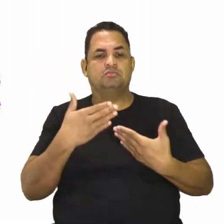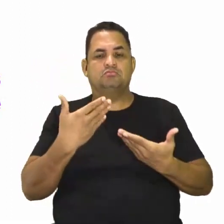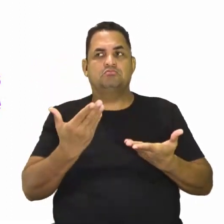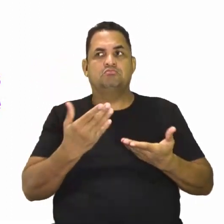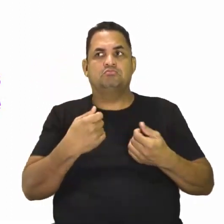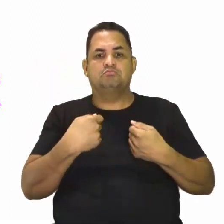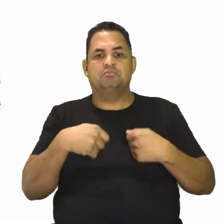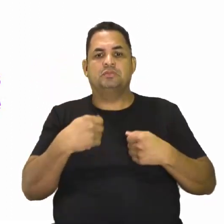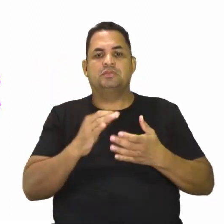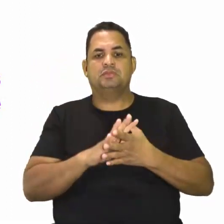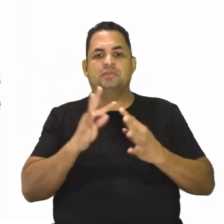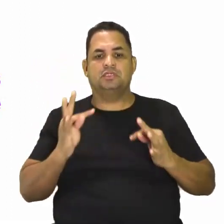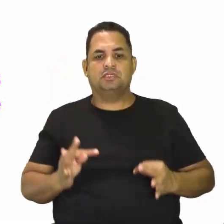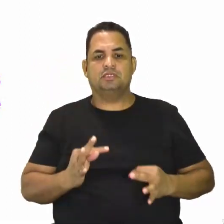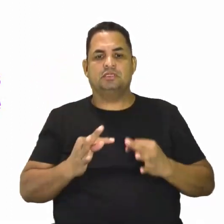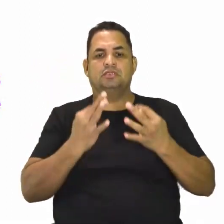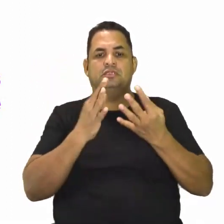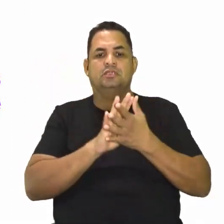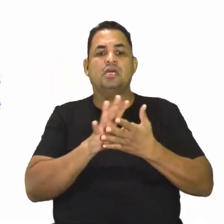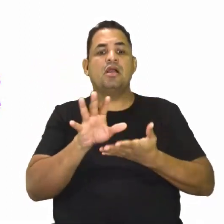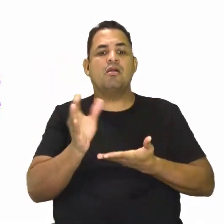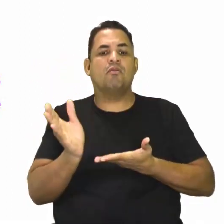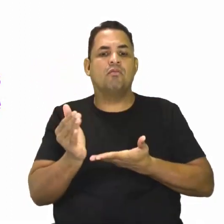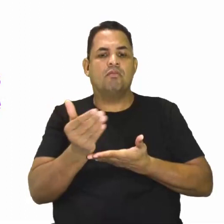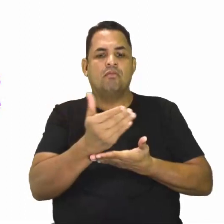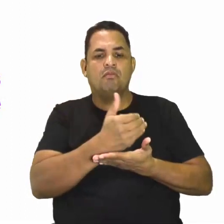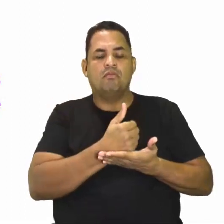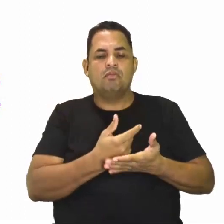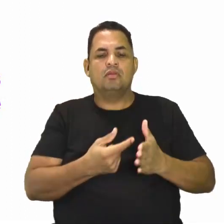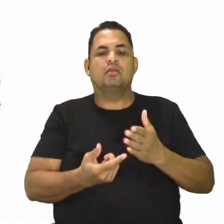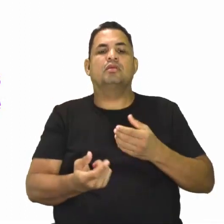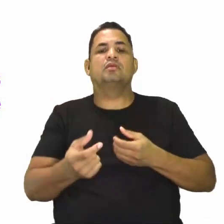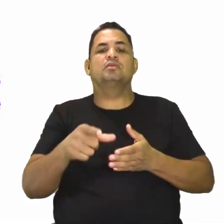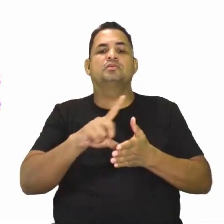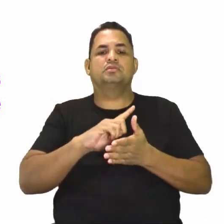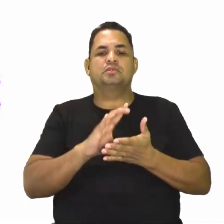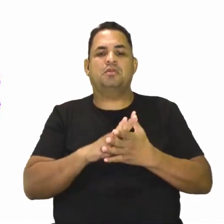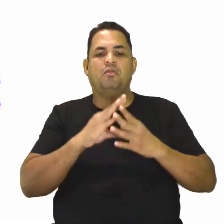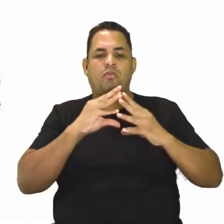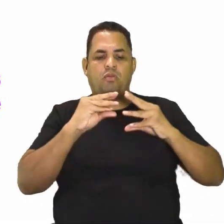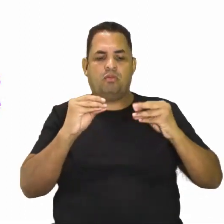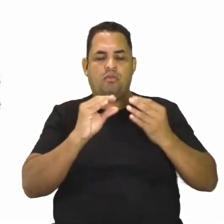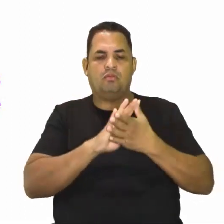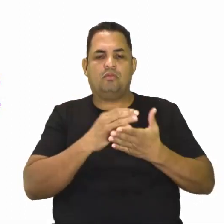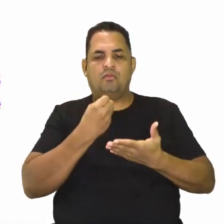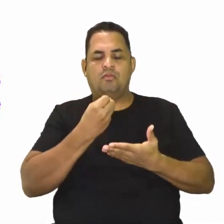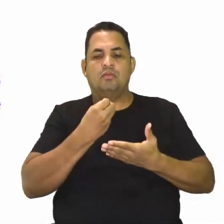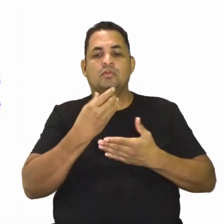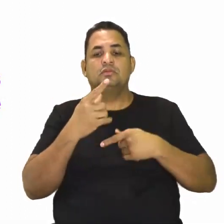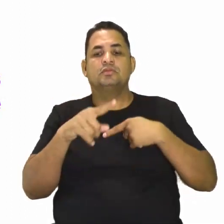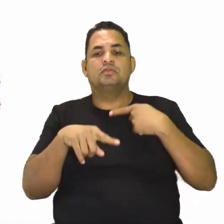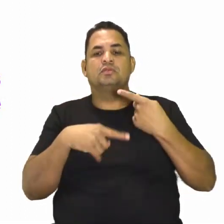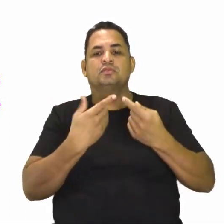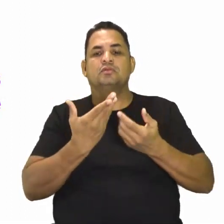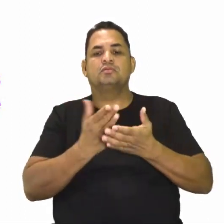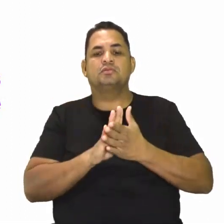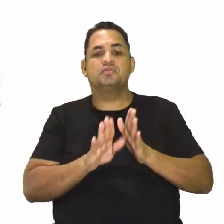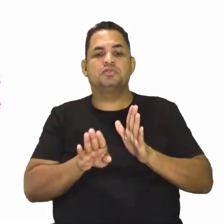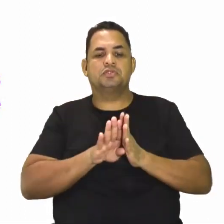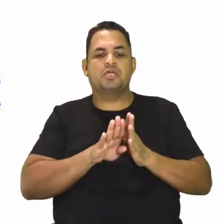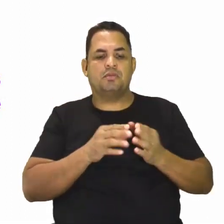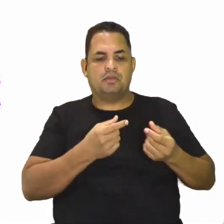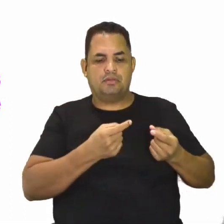perecível, tem técnicas que tu colhe ele ainda antes de entrar no processo de amadurecimento e deixa ele amadurecer depois que ele chega no